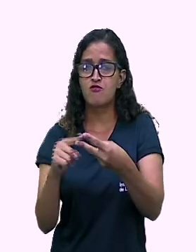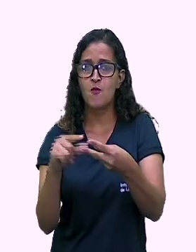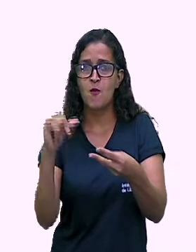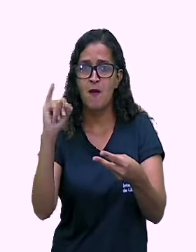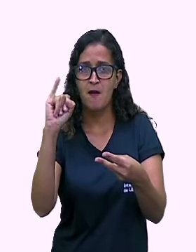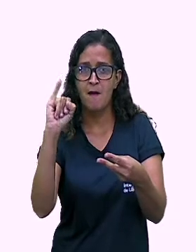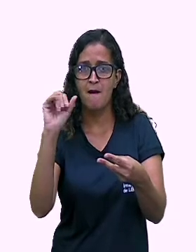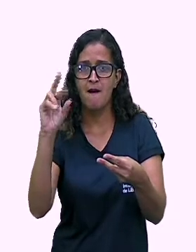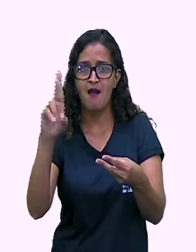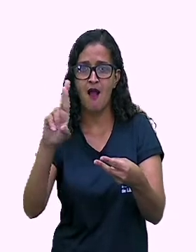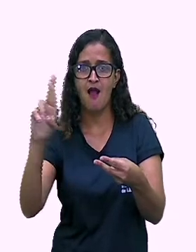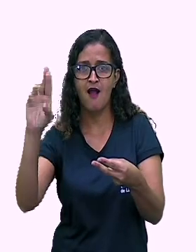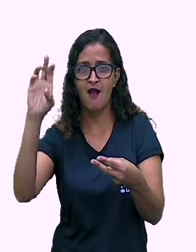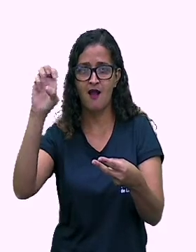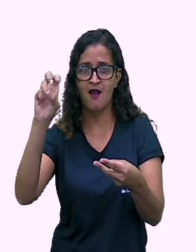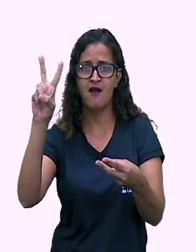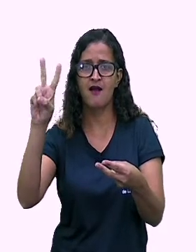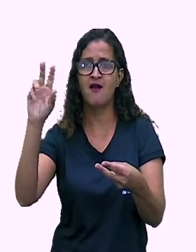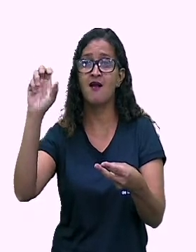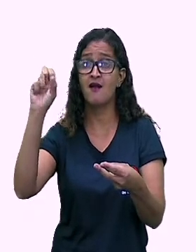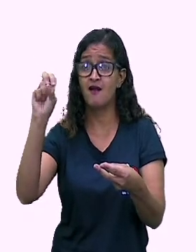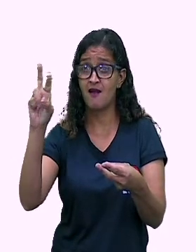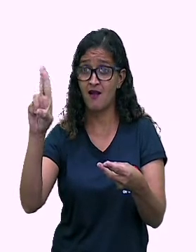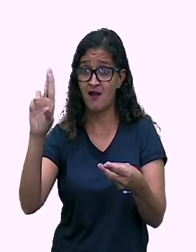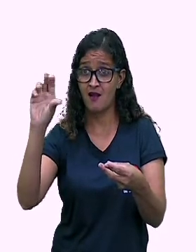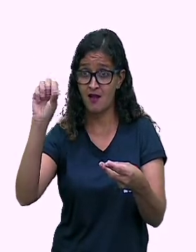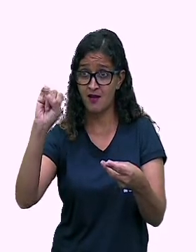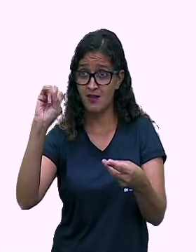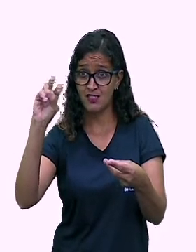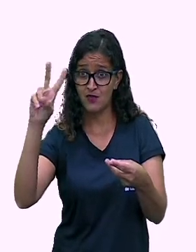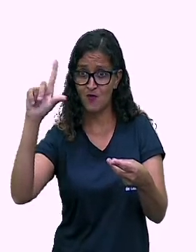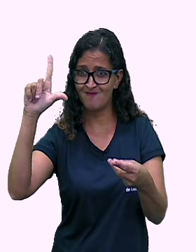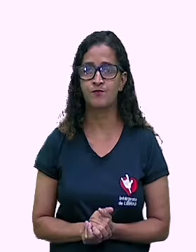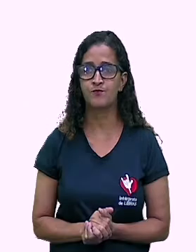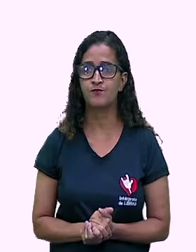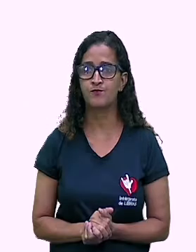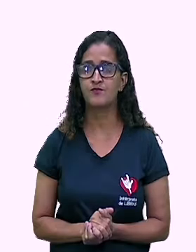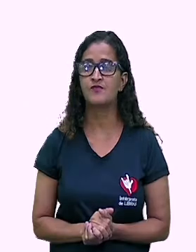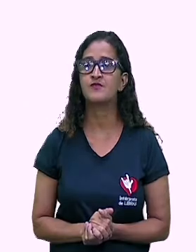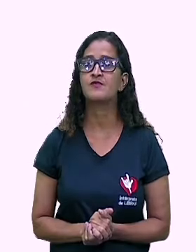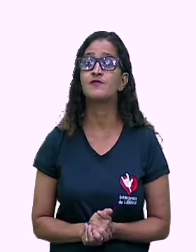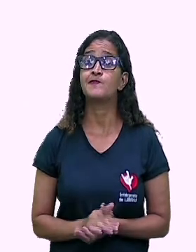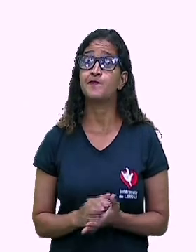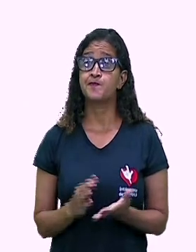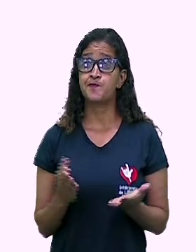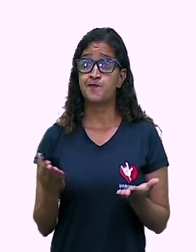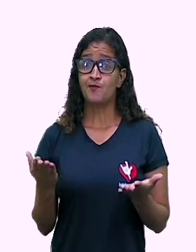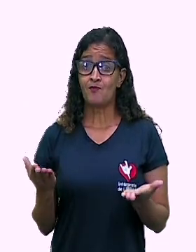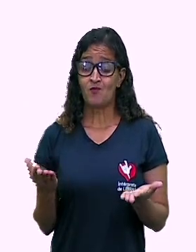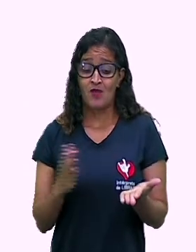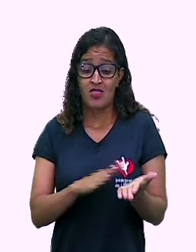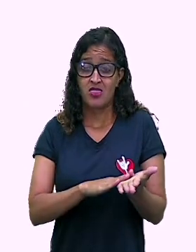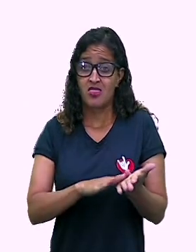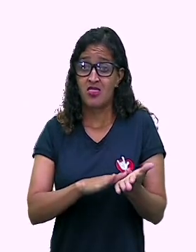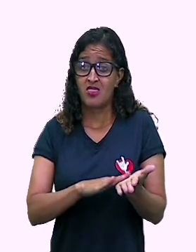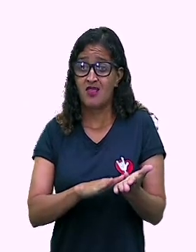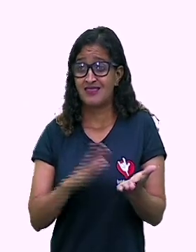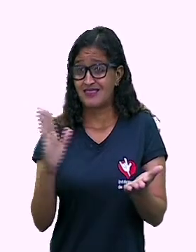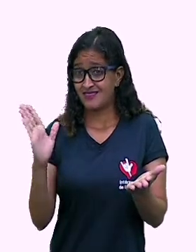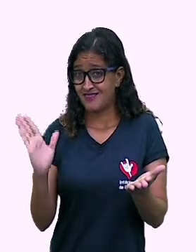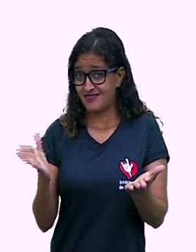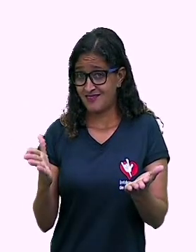irreversível, ou seja, não tem como ser desfeita. Uma vez a lã